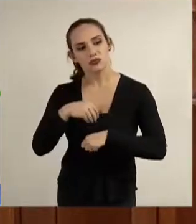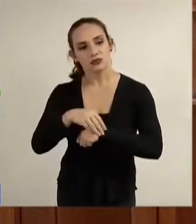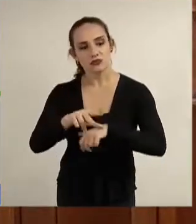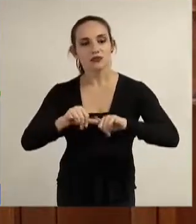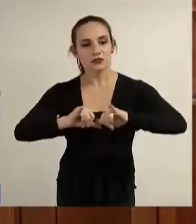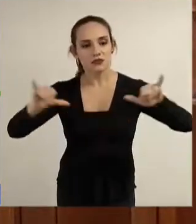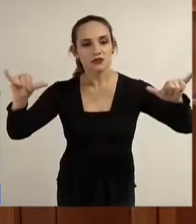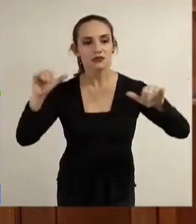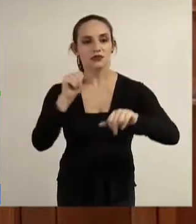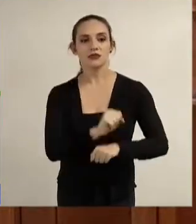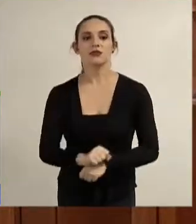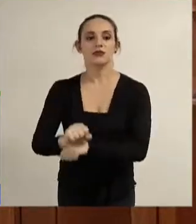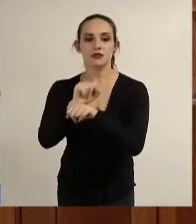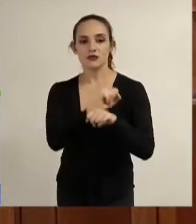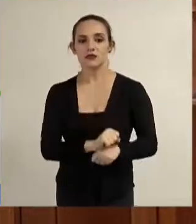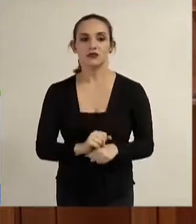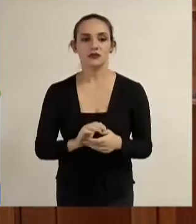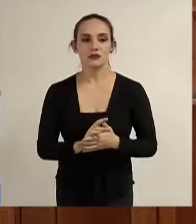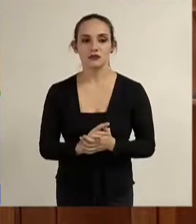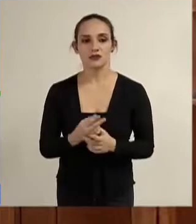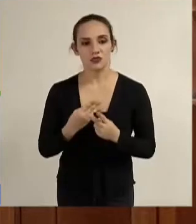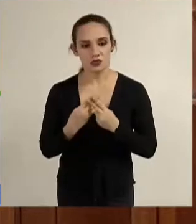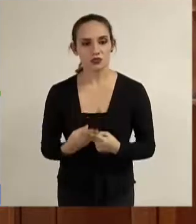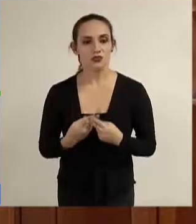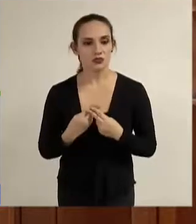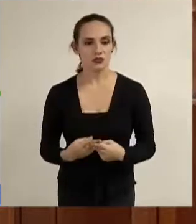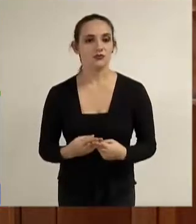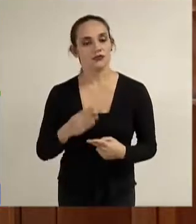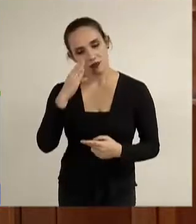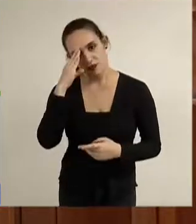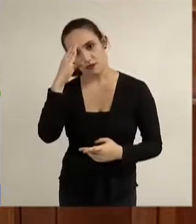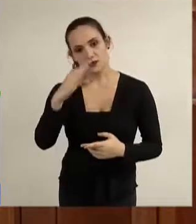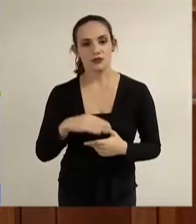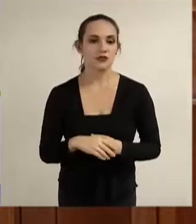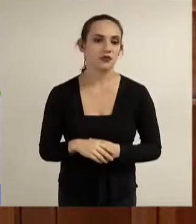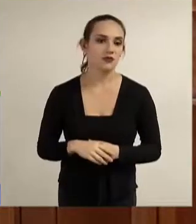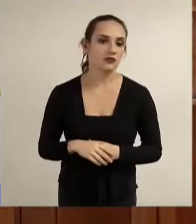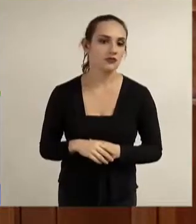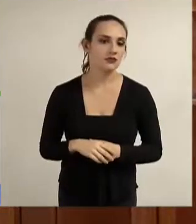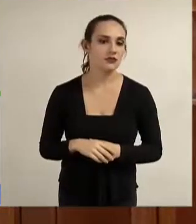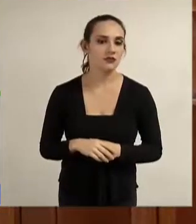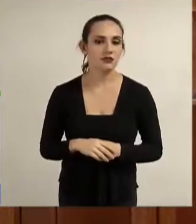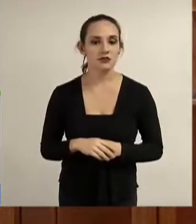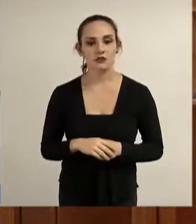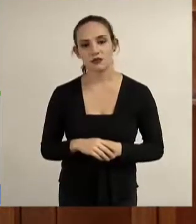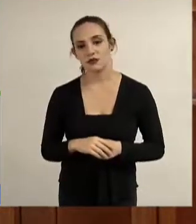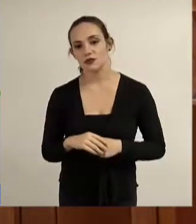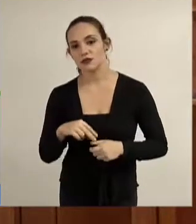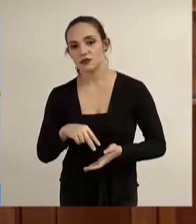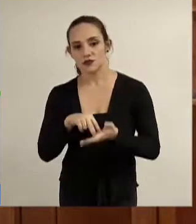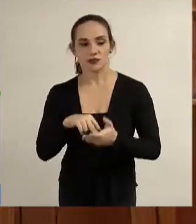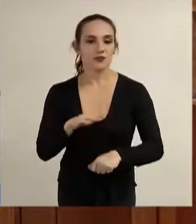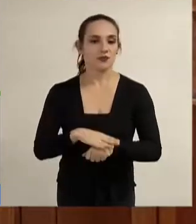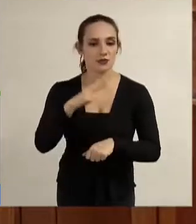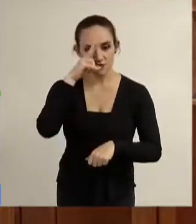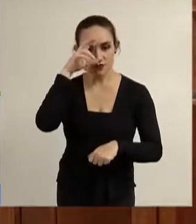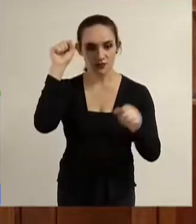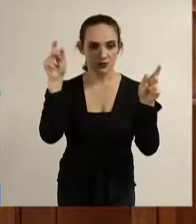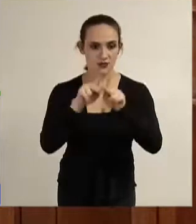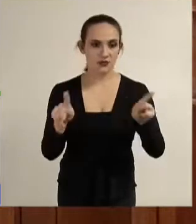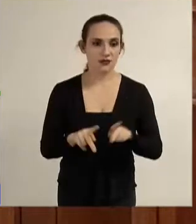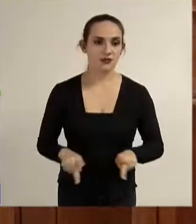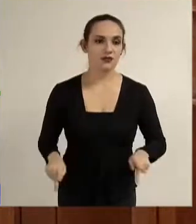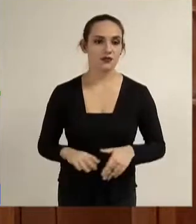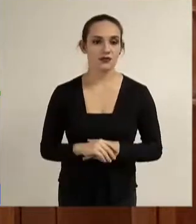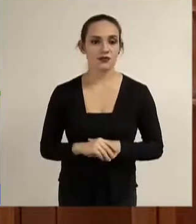mensagem de esperança, essa mensagem de tolerância e, acima de tudo, essa mensagem da consolidação da paz